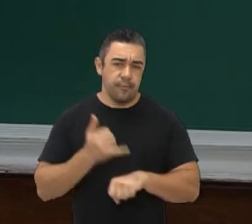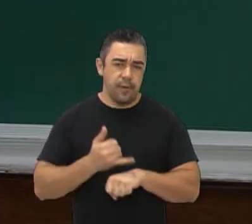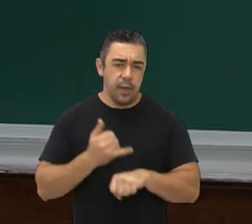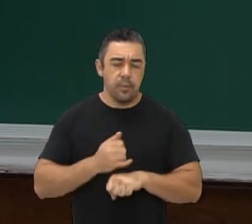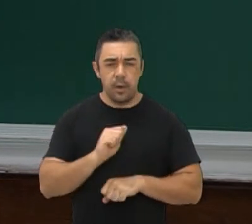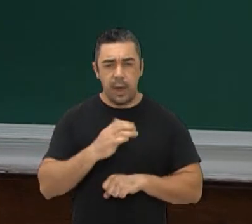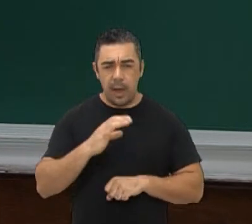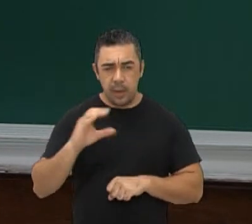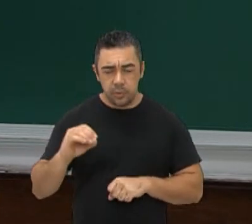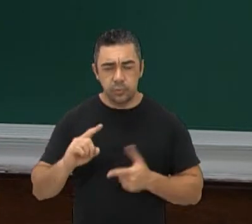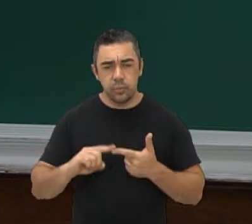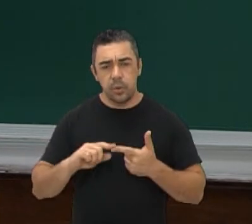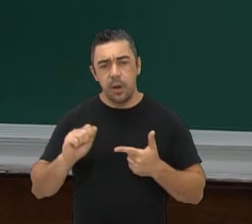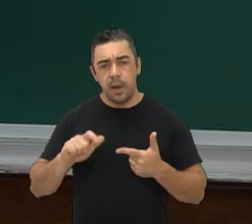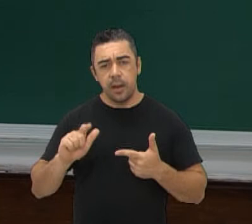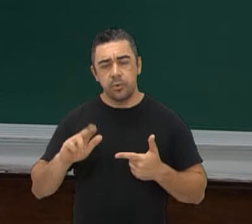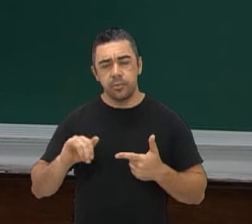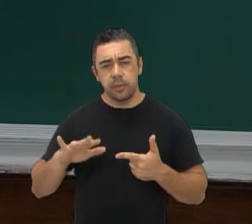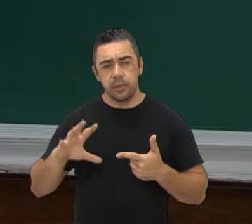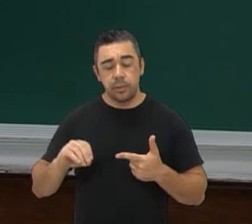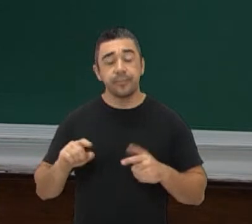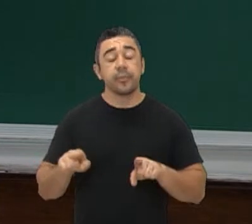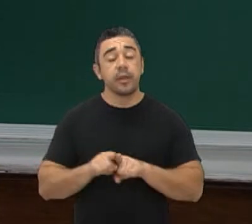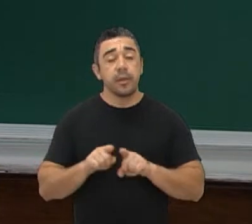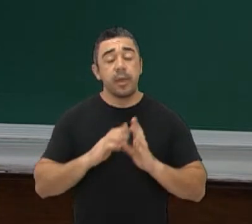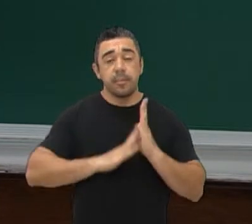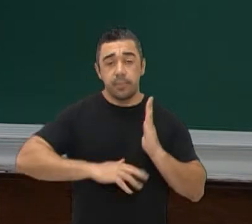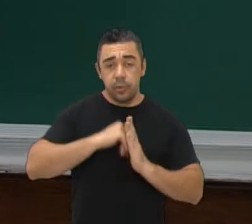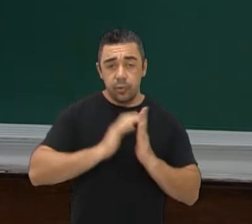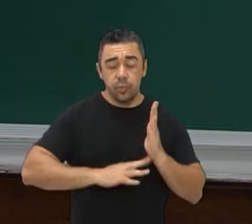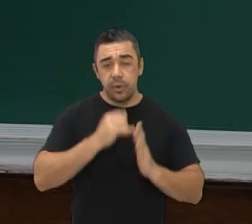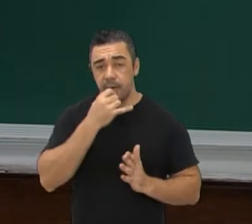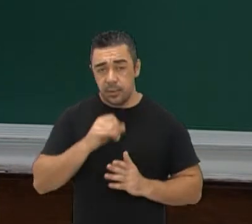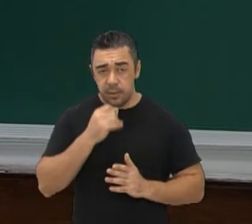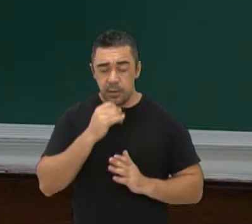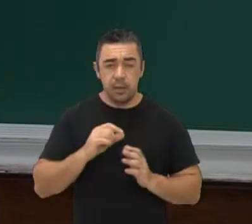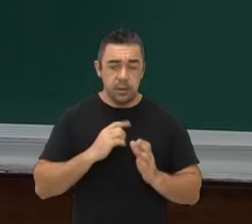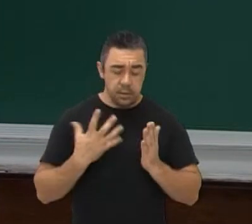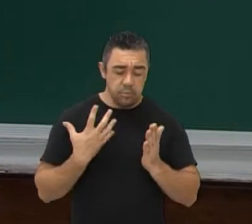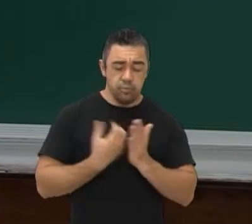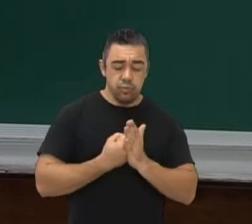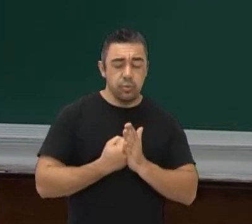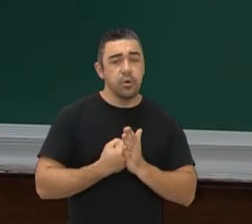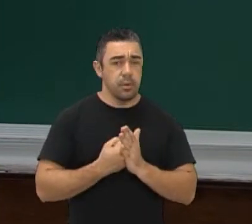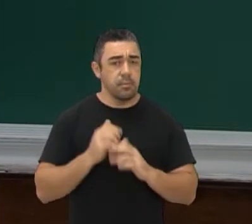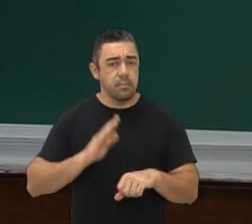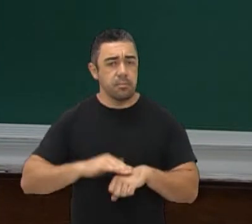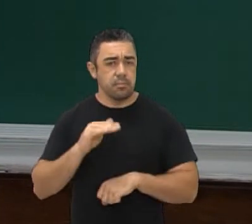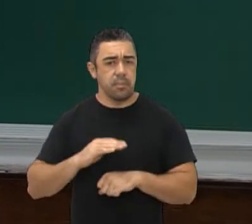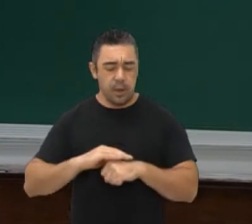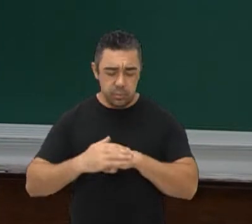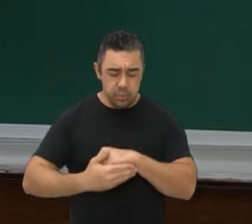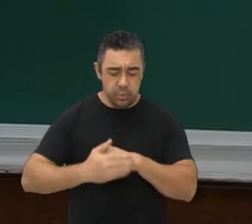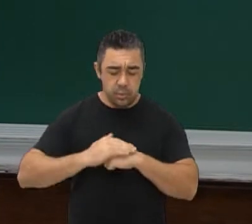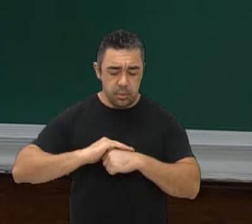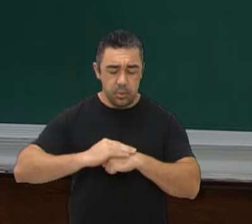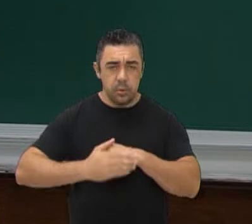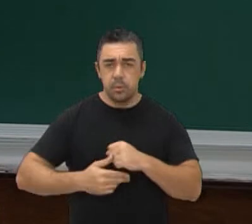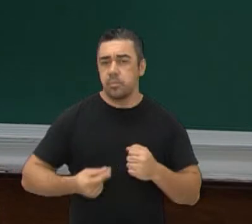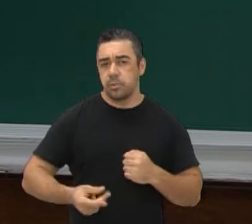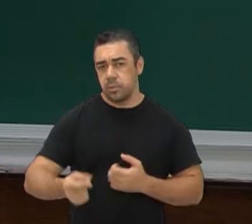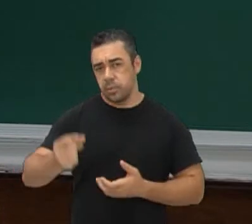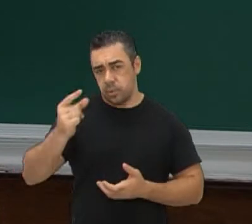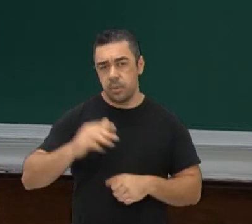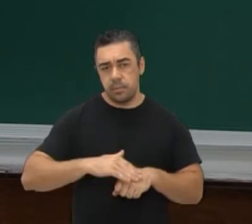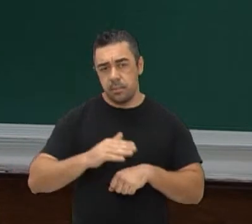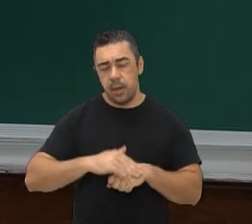como o alumínio, e também lá na pintura eletrostática, que vai fazer com que as peças metálicas durem mais com essa camada de óxido que fica